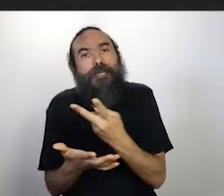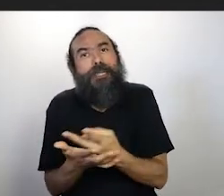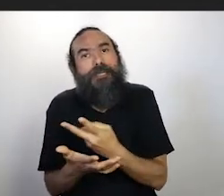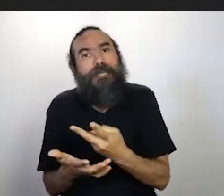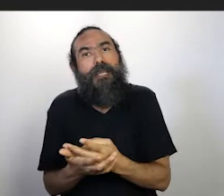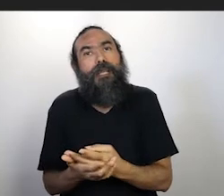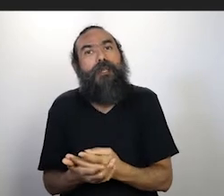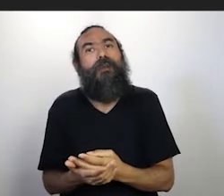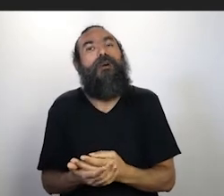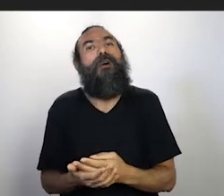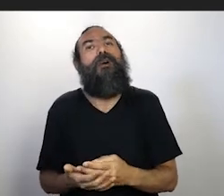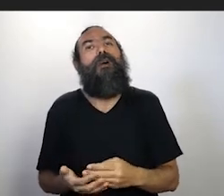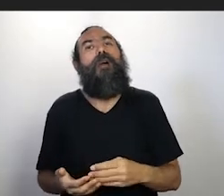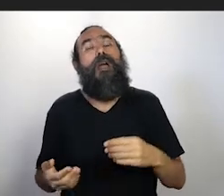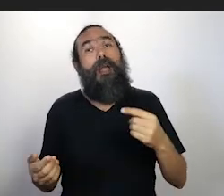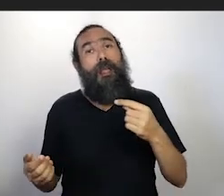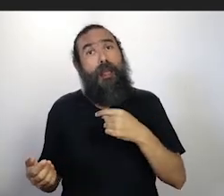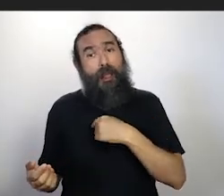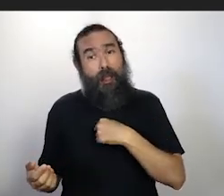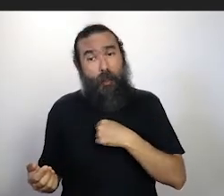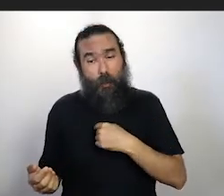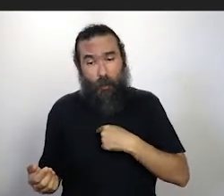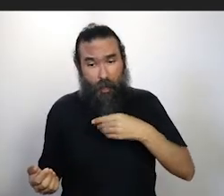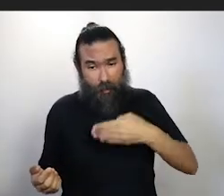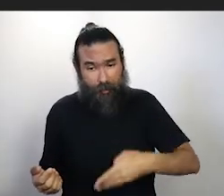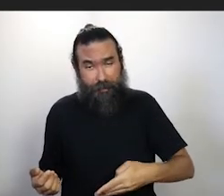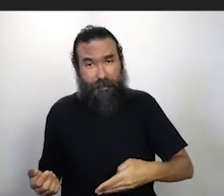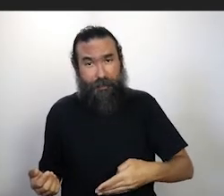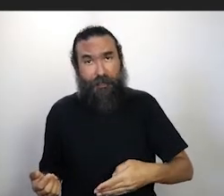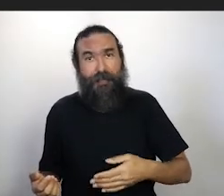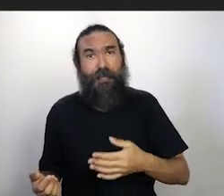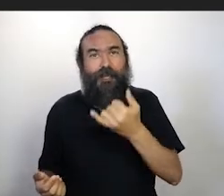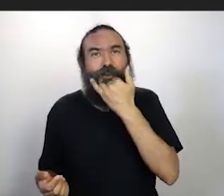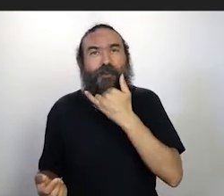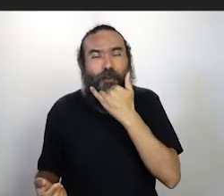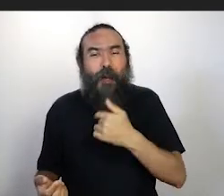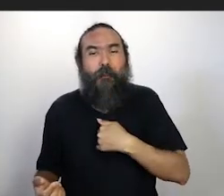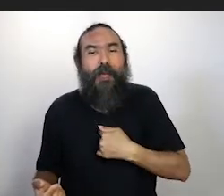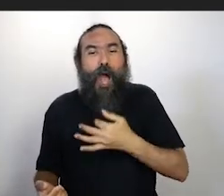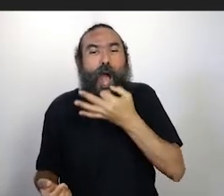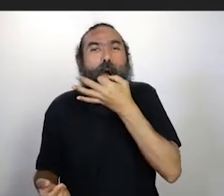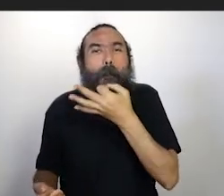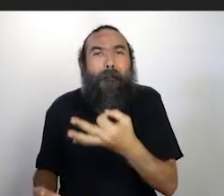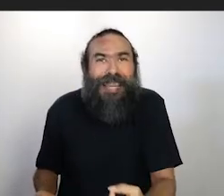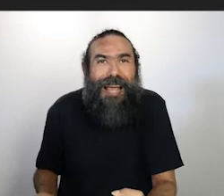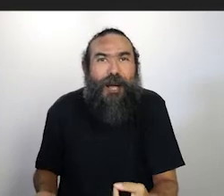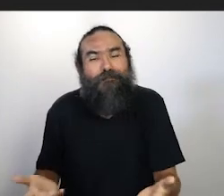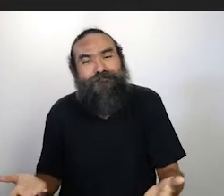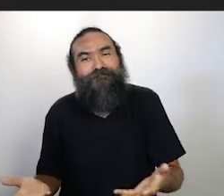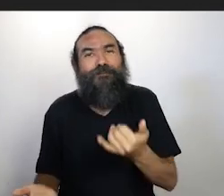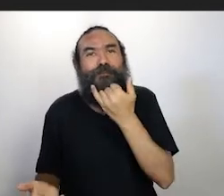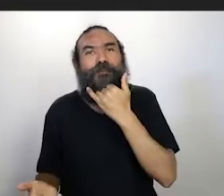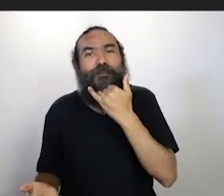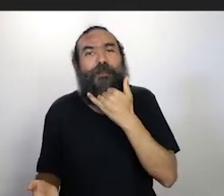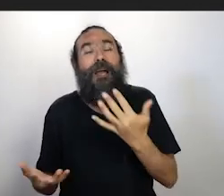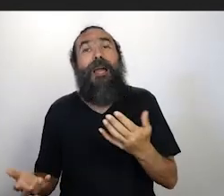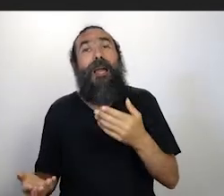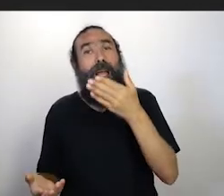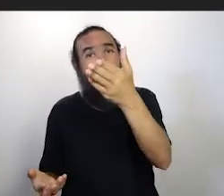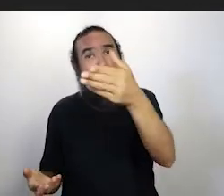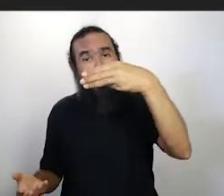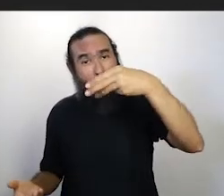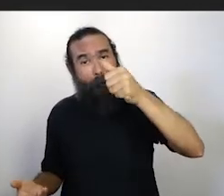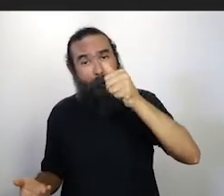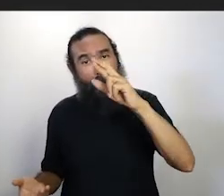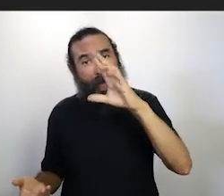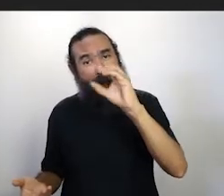Eu só estou mediando, mas eu não consigo me controlar com algumas opiniões, Marcos. Assim, quando você fala de controle social, é extremamente importante, mas